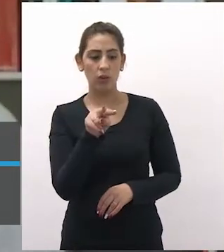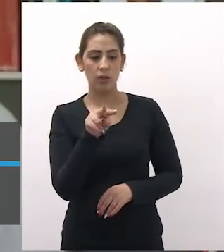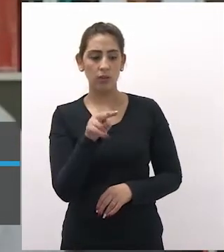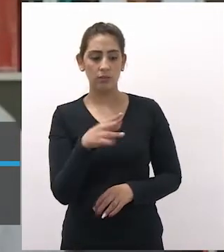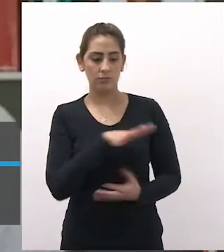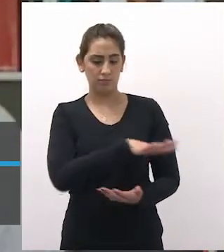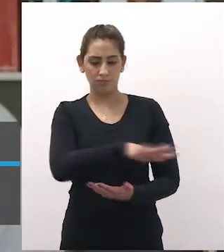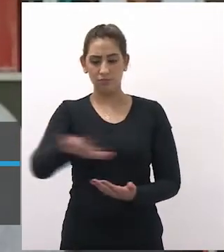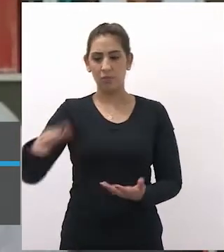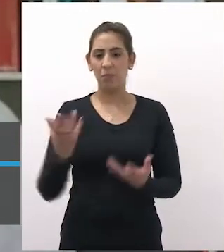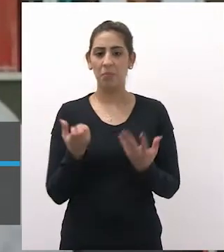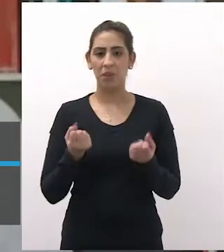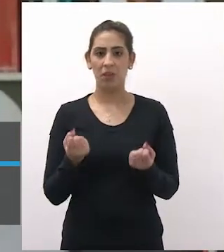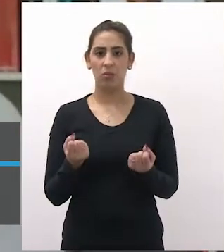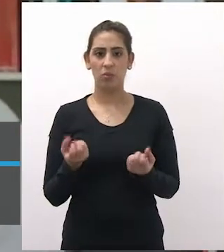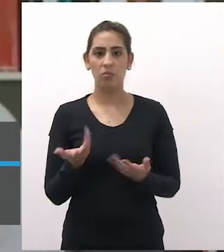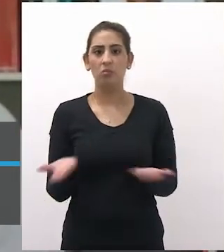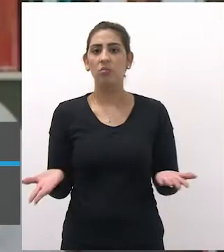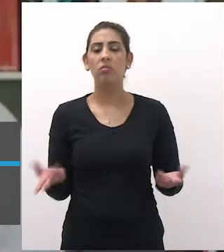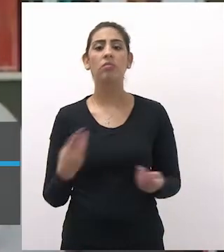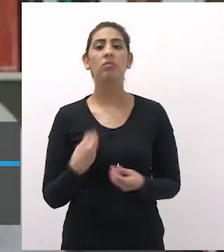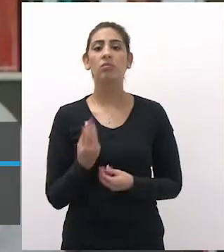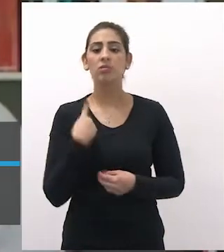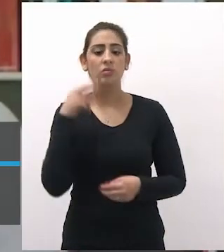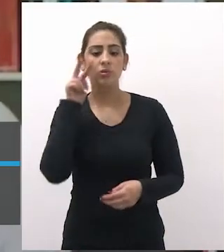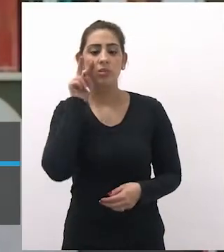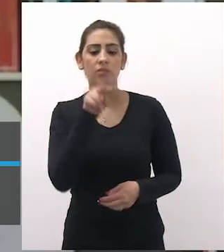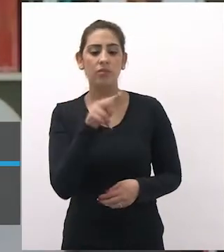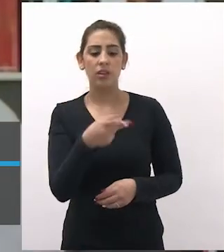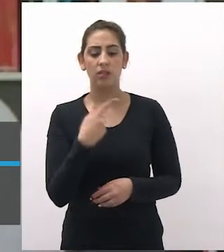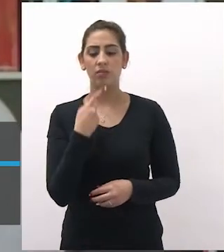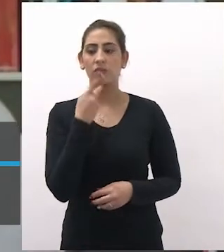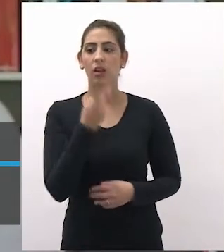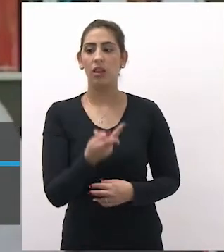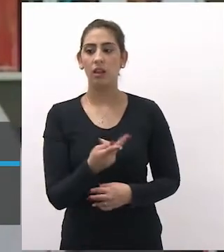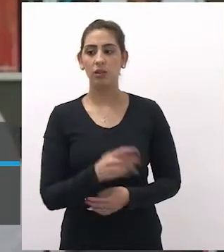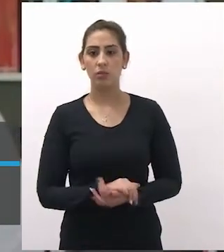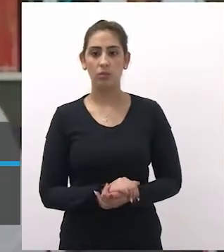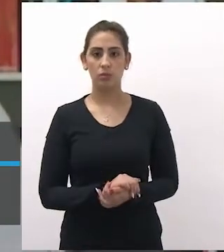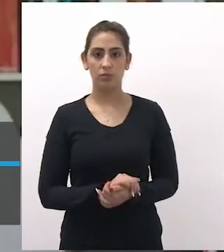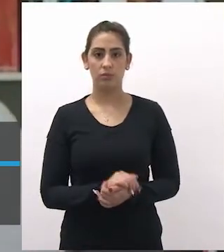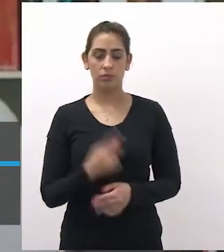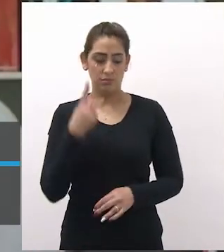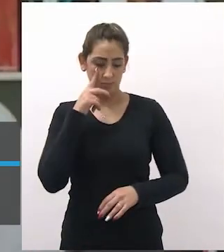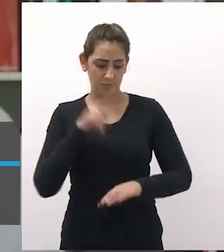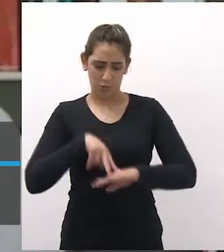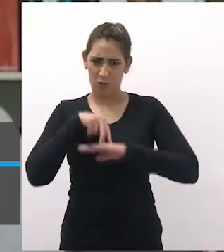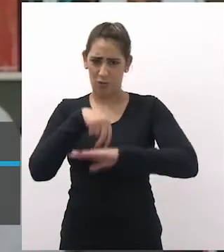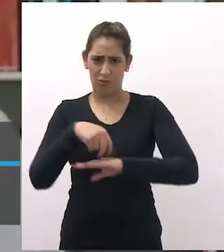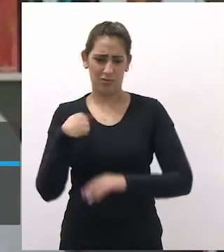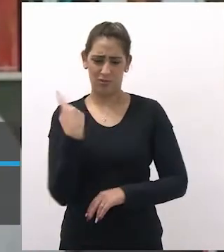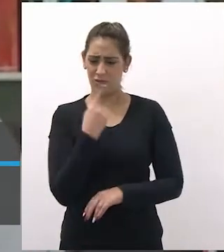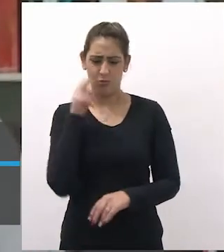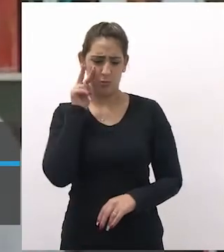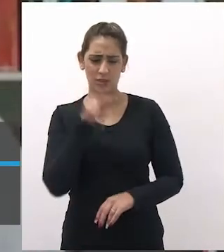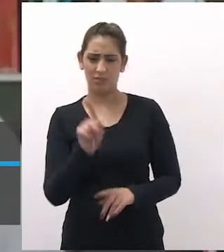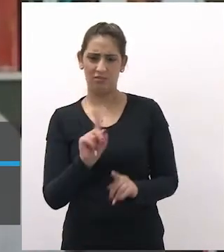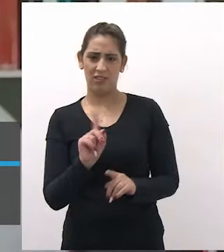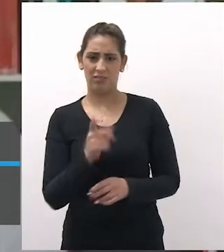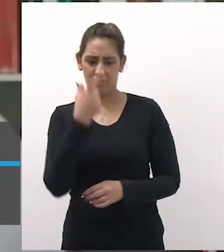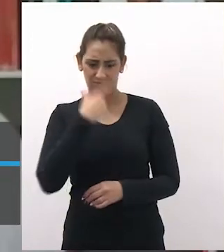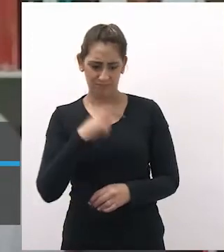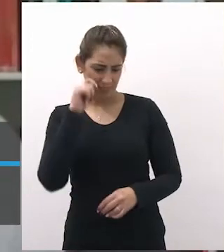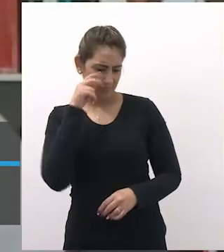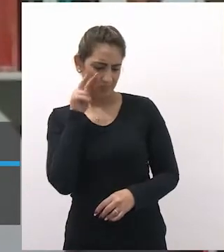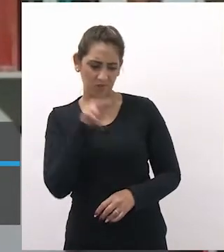universo branco. A gente não se vê nessas narrativas, muito menos protagonista dessas narrativas. E aí a gente